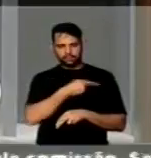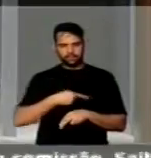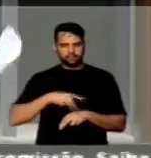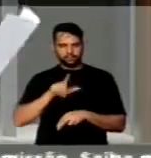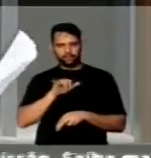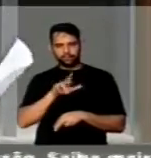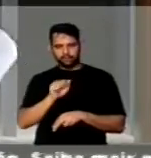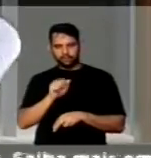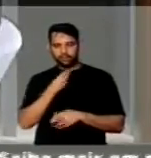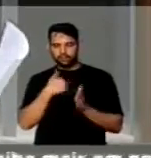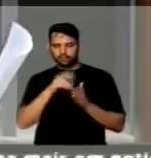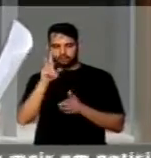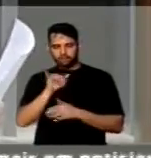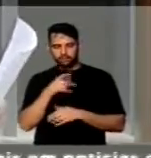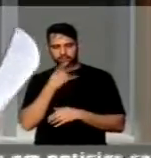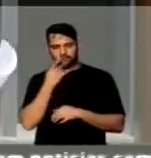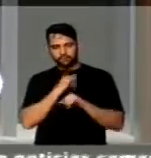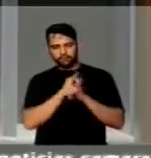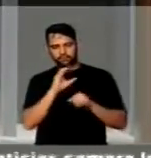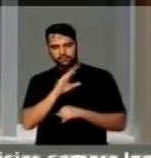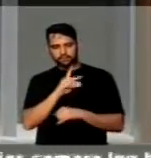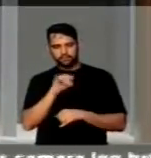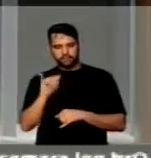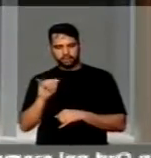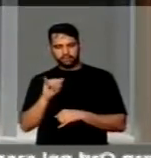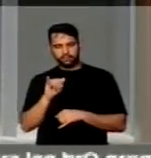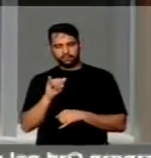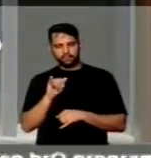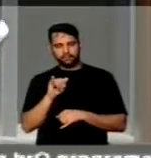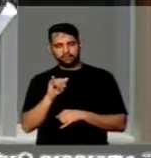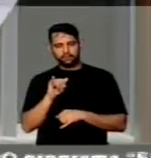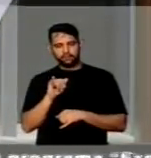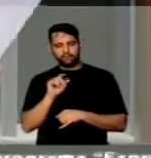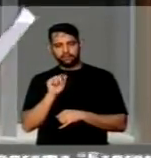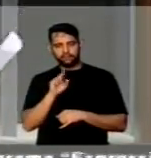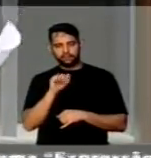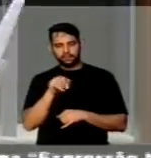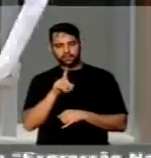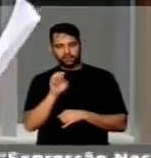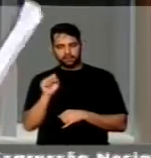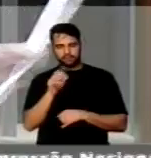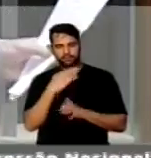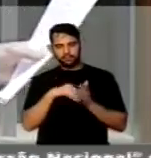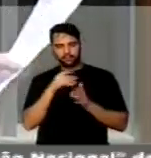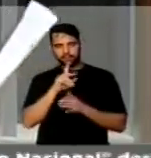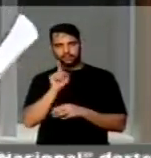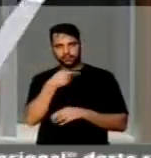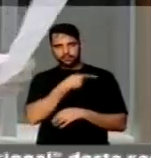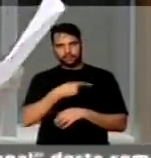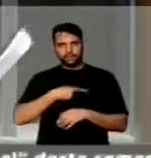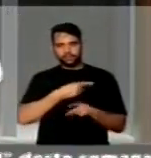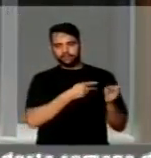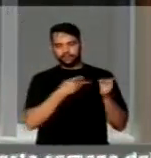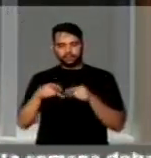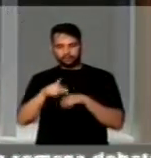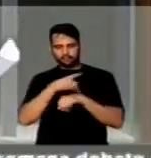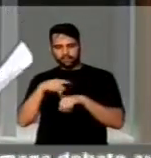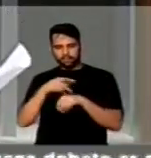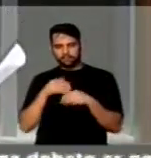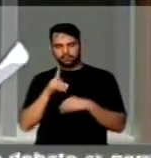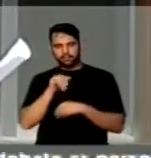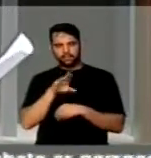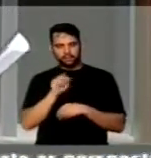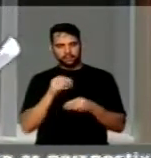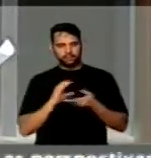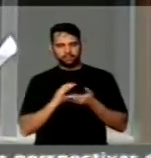ex-presidente Lula, que toda vez, segundo a CPI do BNDES, toda vez que o ex-presidente Lula visitava um desses países, o